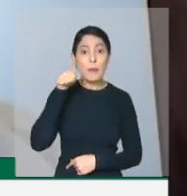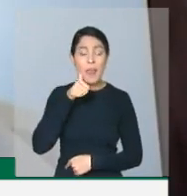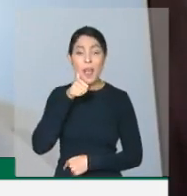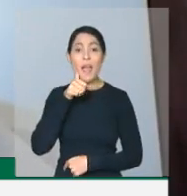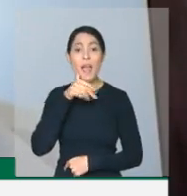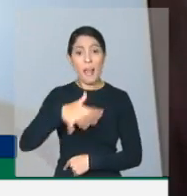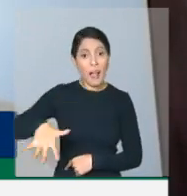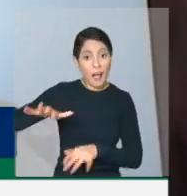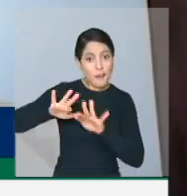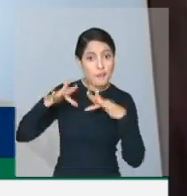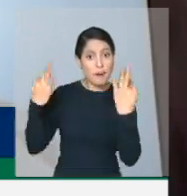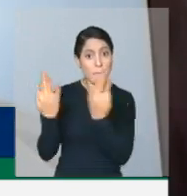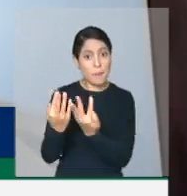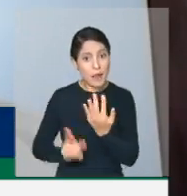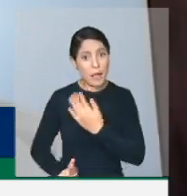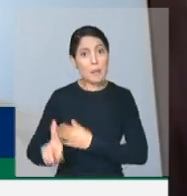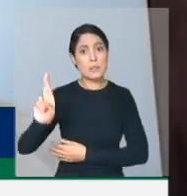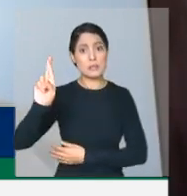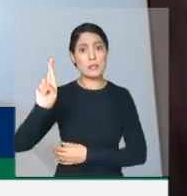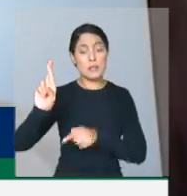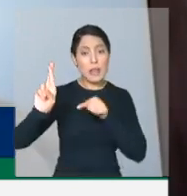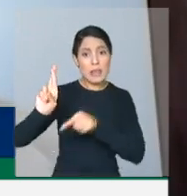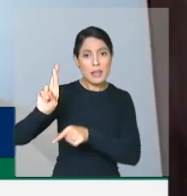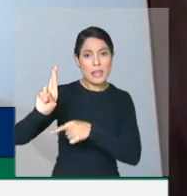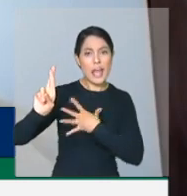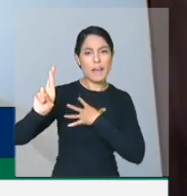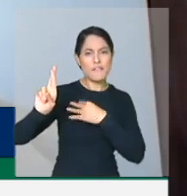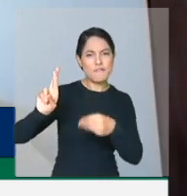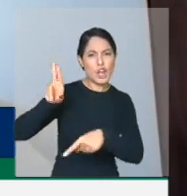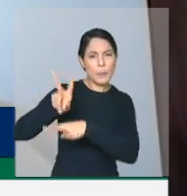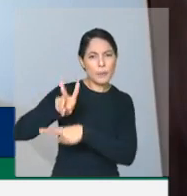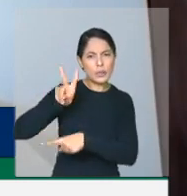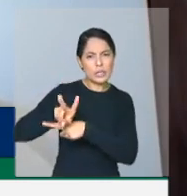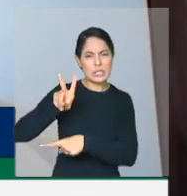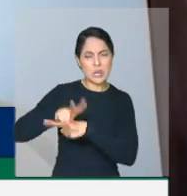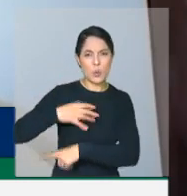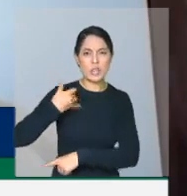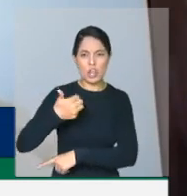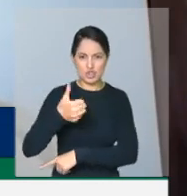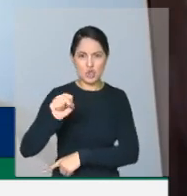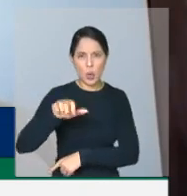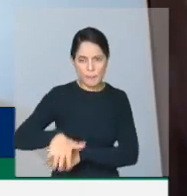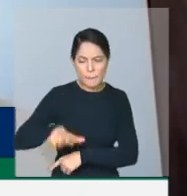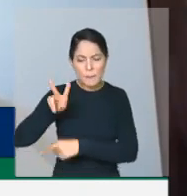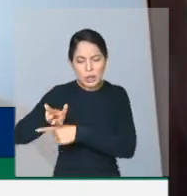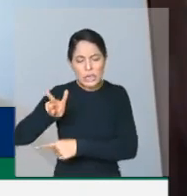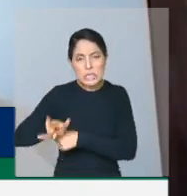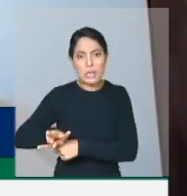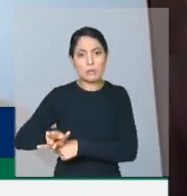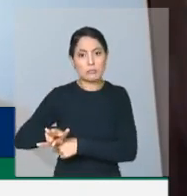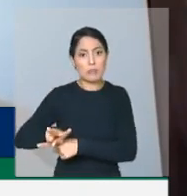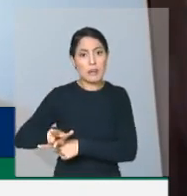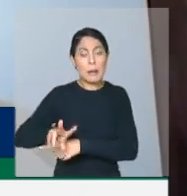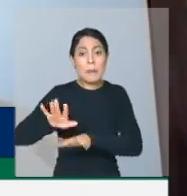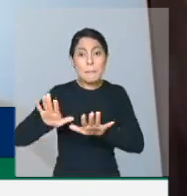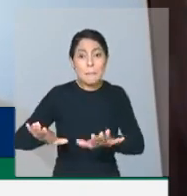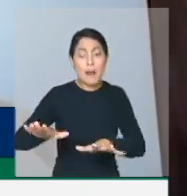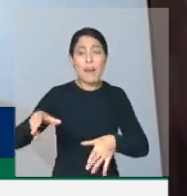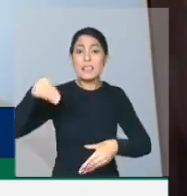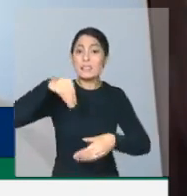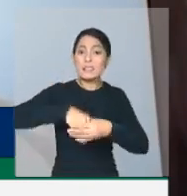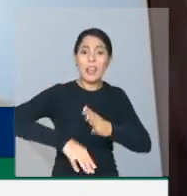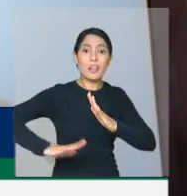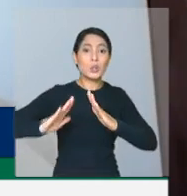família que, embora detenham o poder familiar sobre seus filhos menores, habitem no mesmo domicílio e que sejam responsáveis pelo cuidado